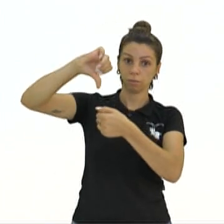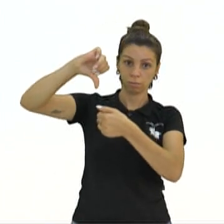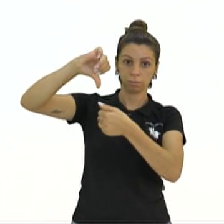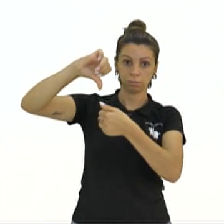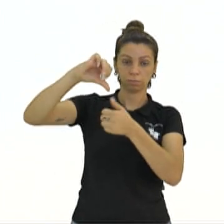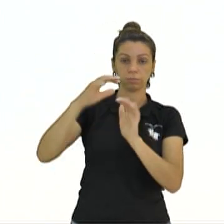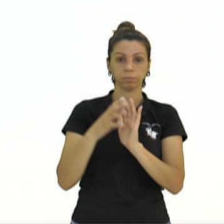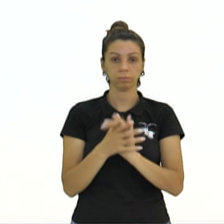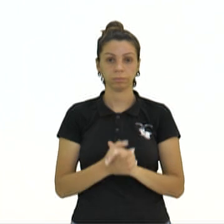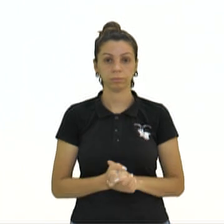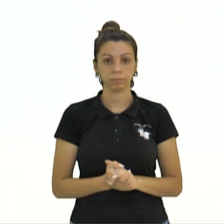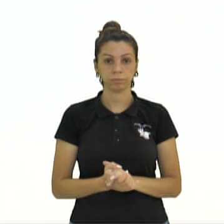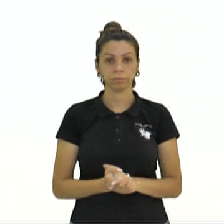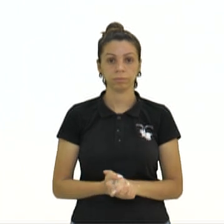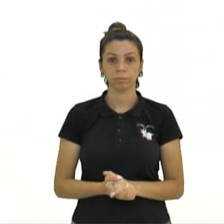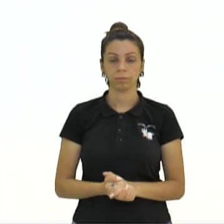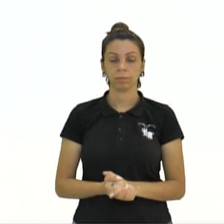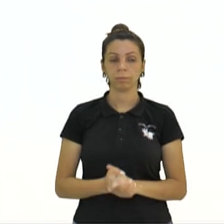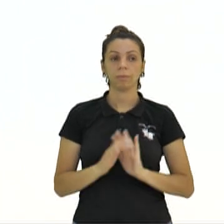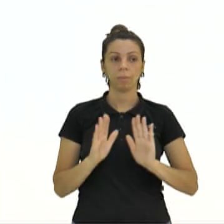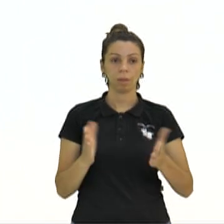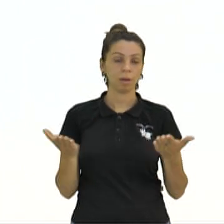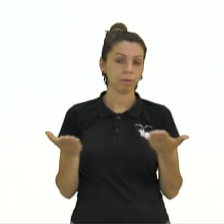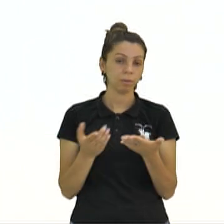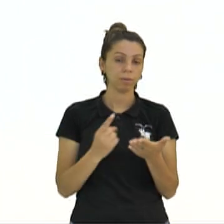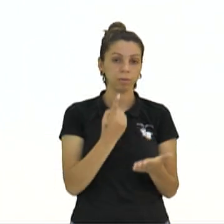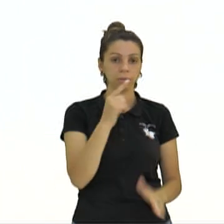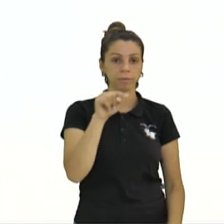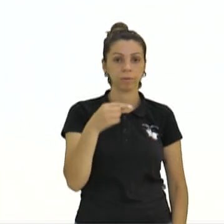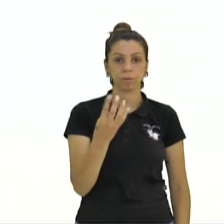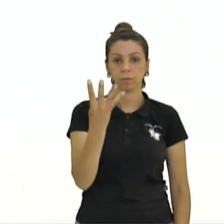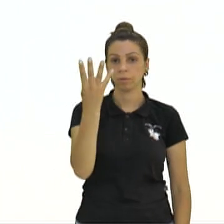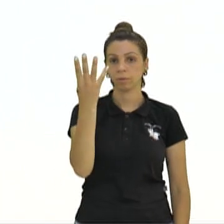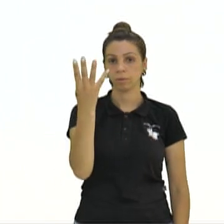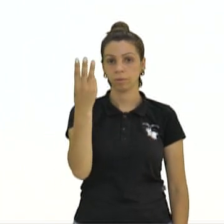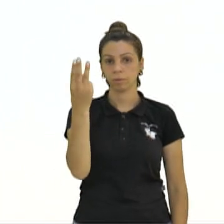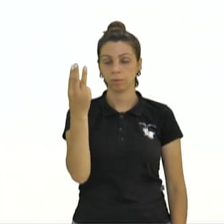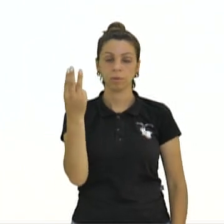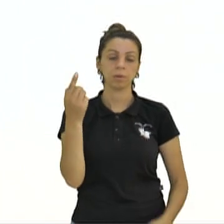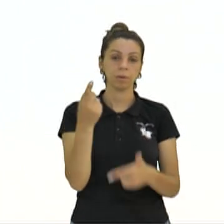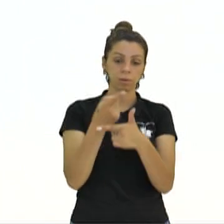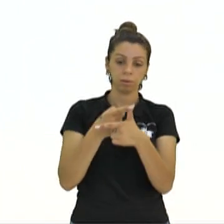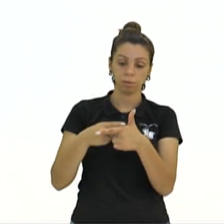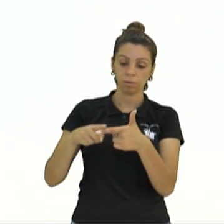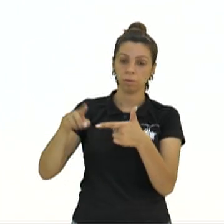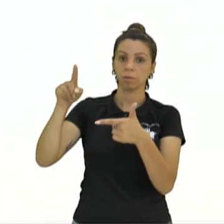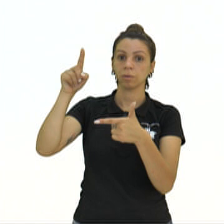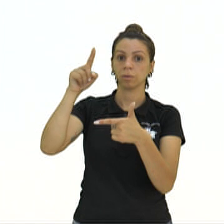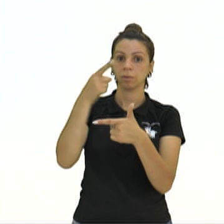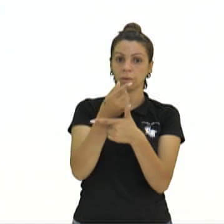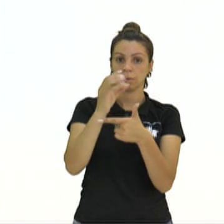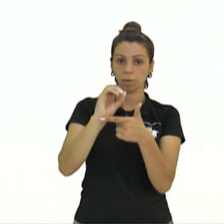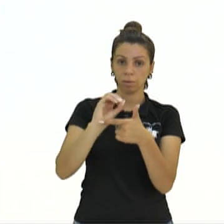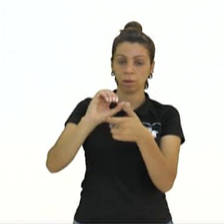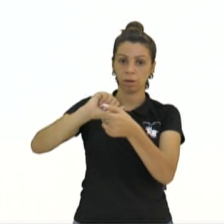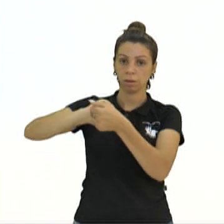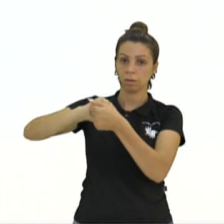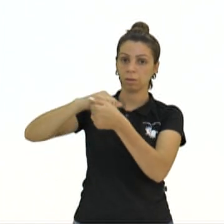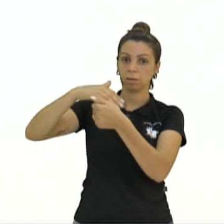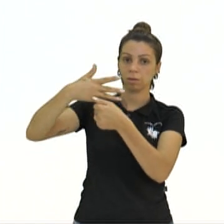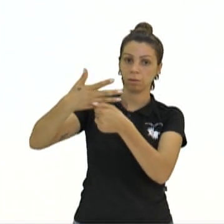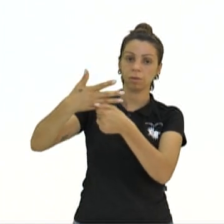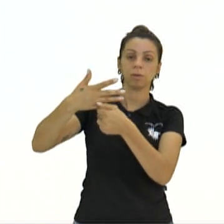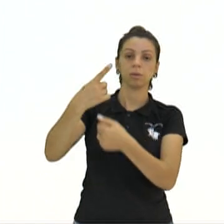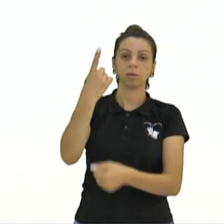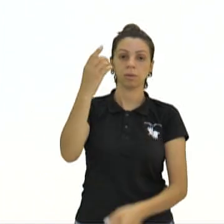Certo? Então, para eu chegar nesse 1,43, eu dividi por 10 elevado à nona. Só que quando eu